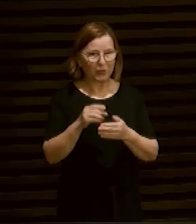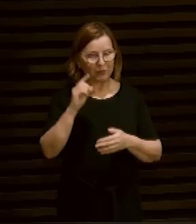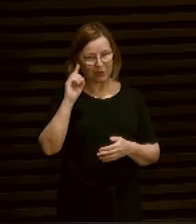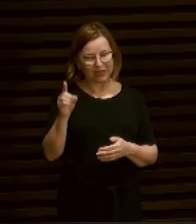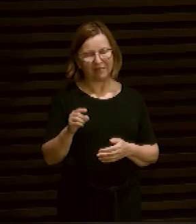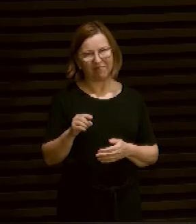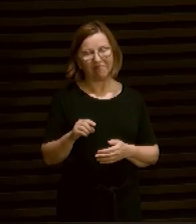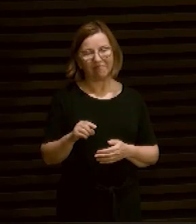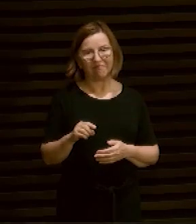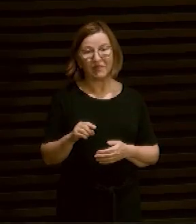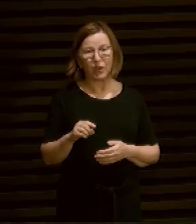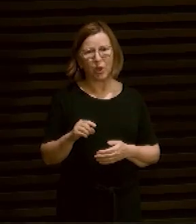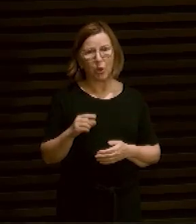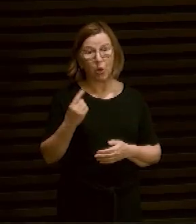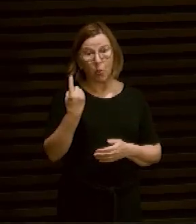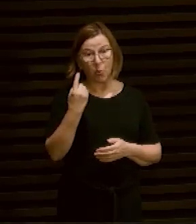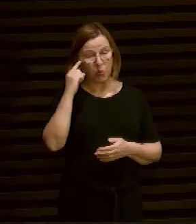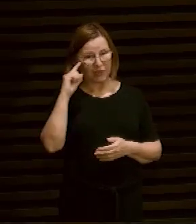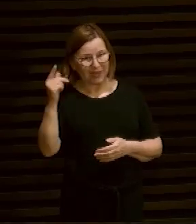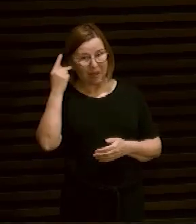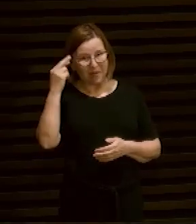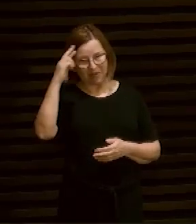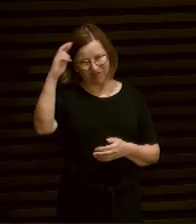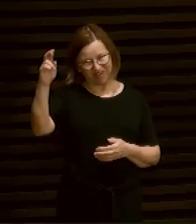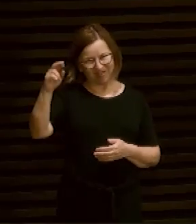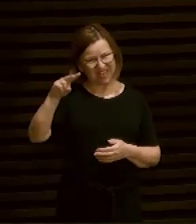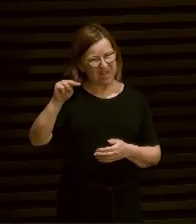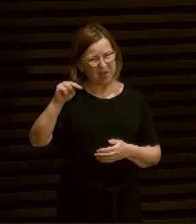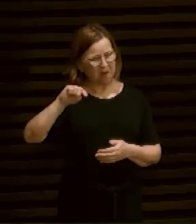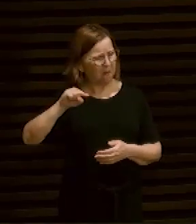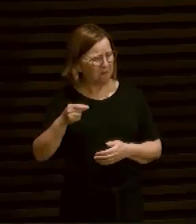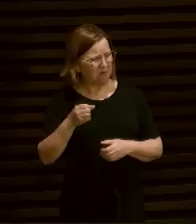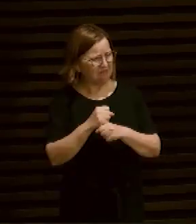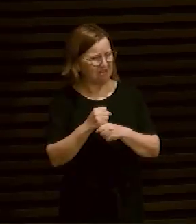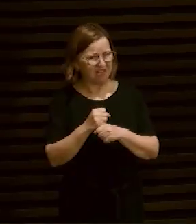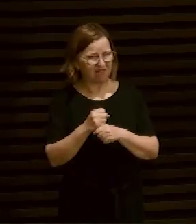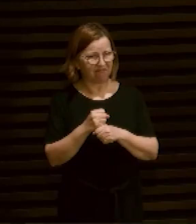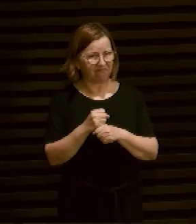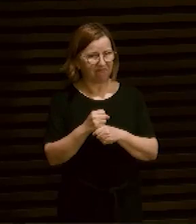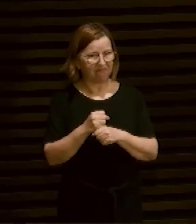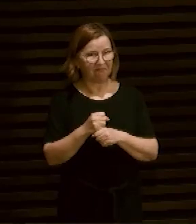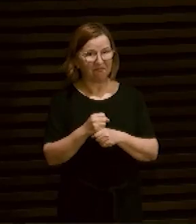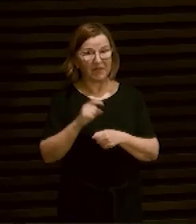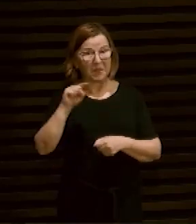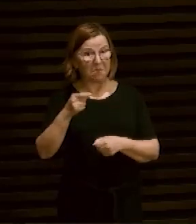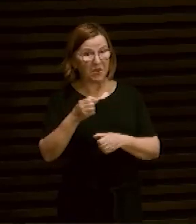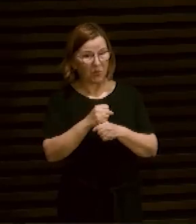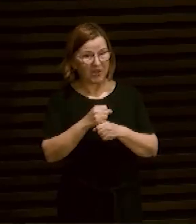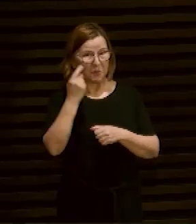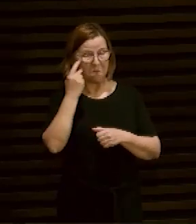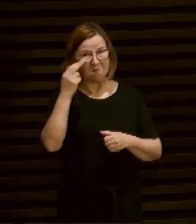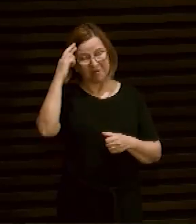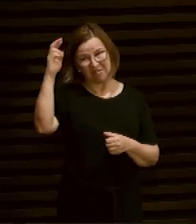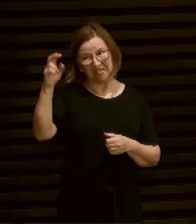Senhor é como 1000 anos, 1000 anos como um dia, ok? Então, de lá para cá, no